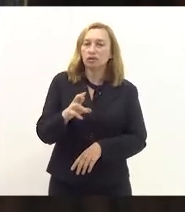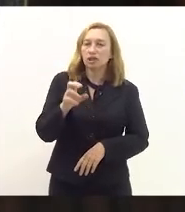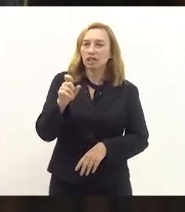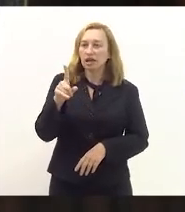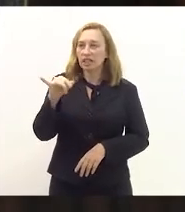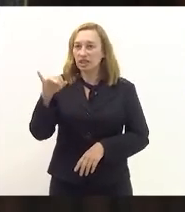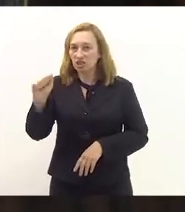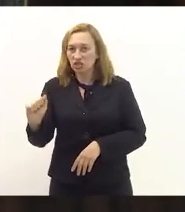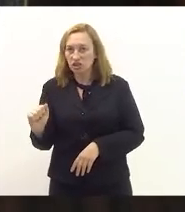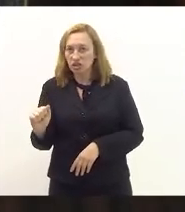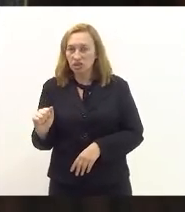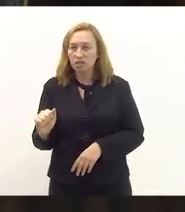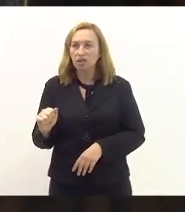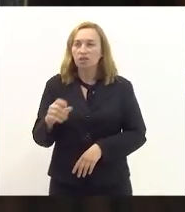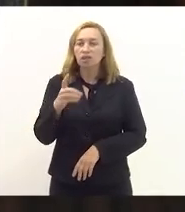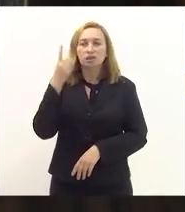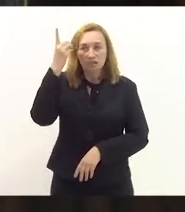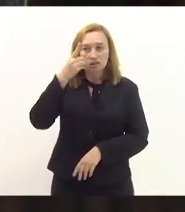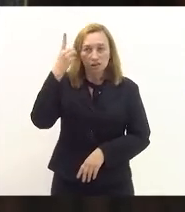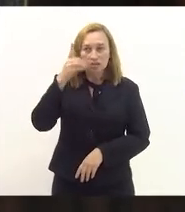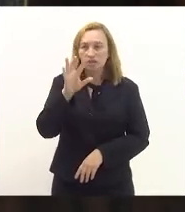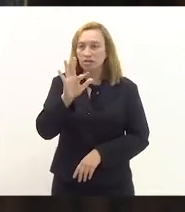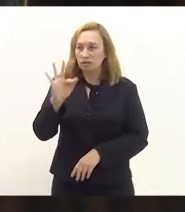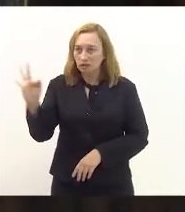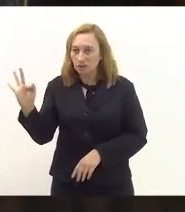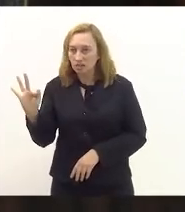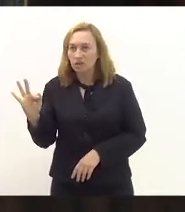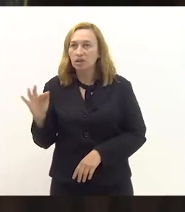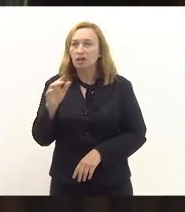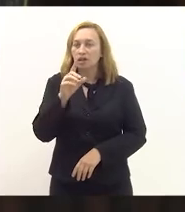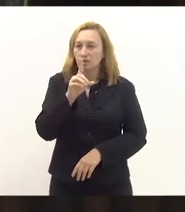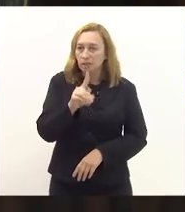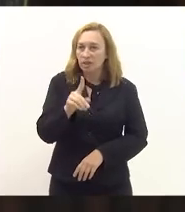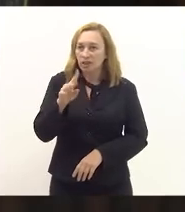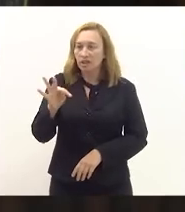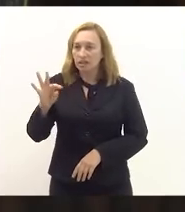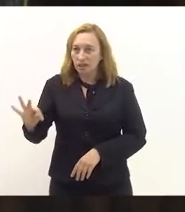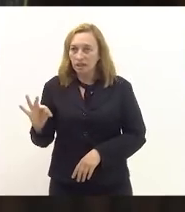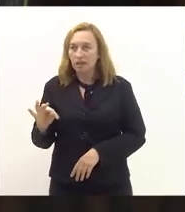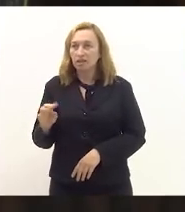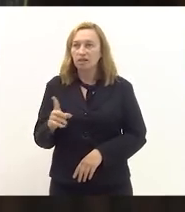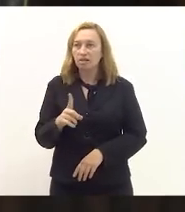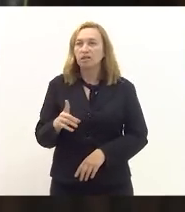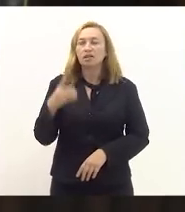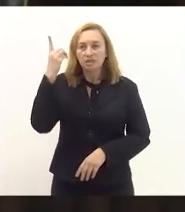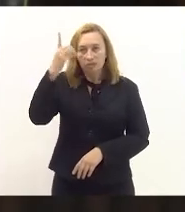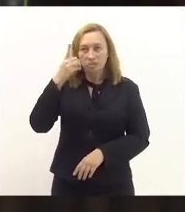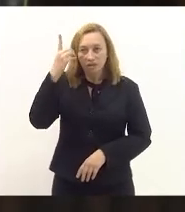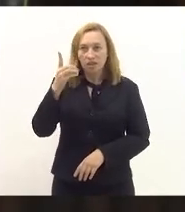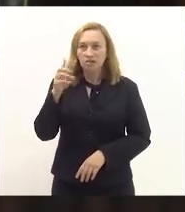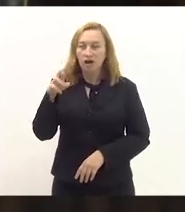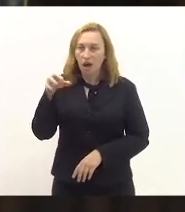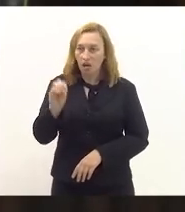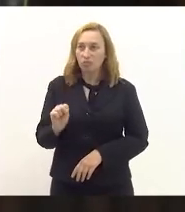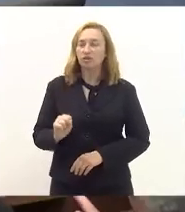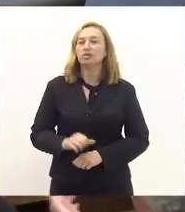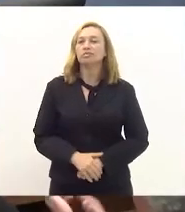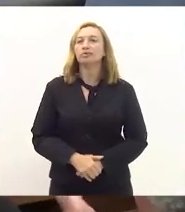de Andrade, ex-deputada federal e fundadora do PDT, e ao nosso queridíssimo deputado federal, Paulo Ramos.